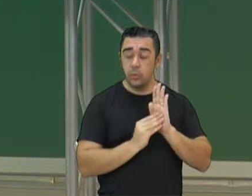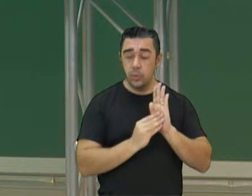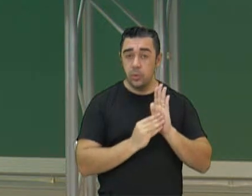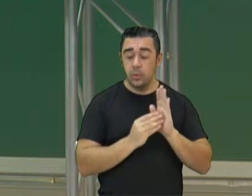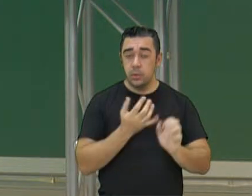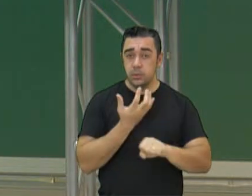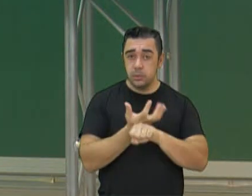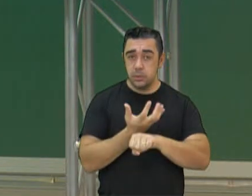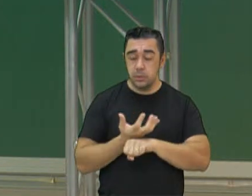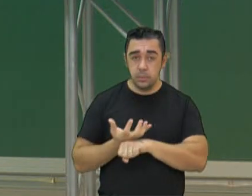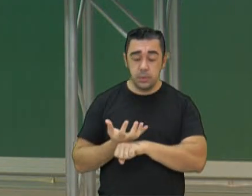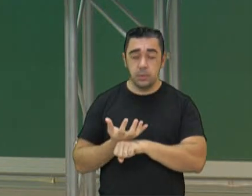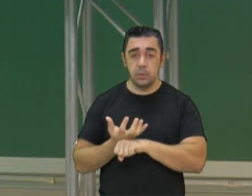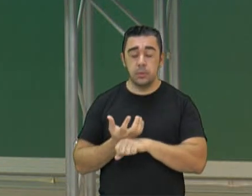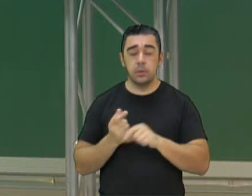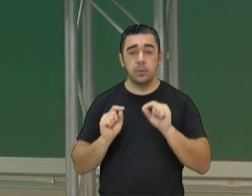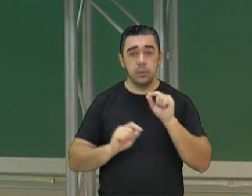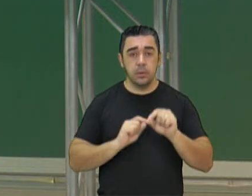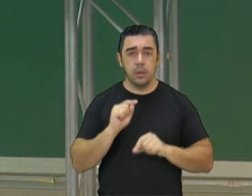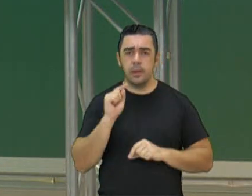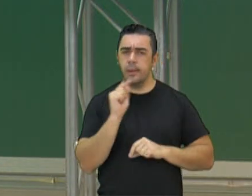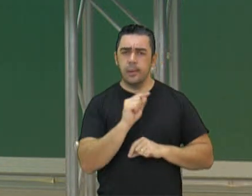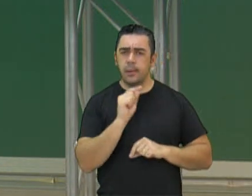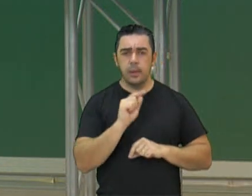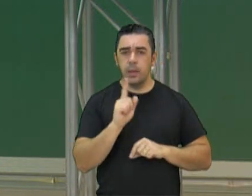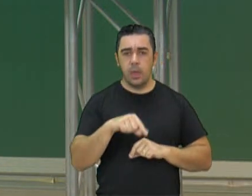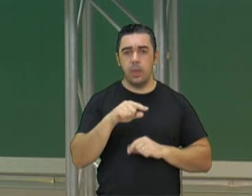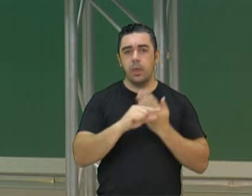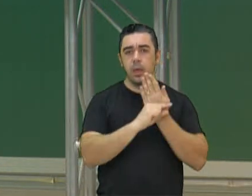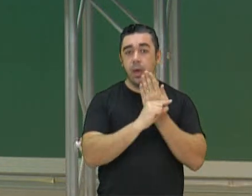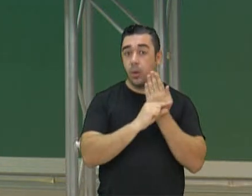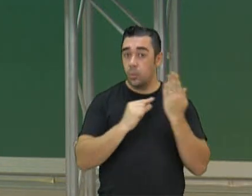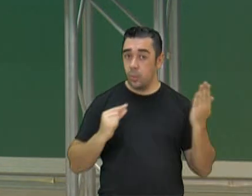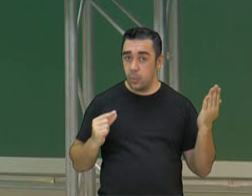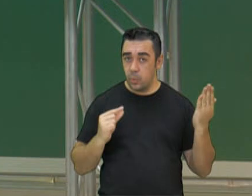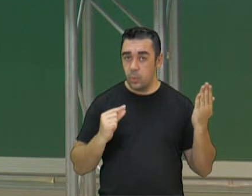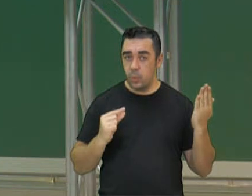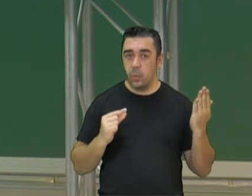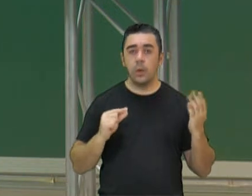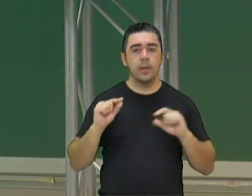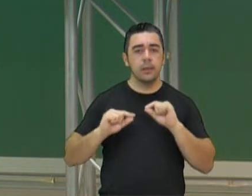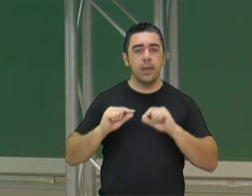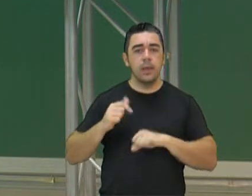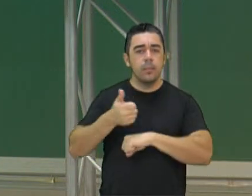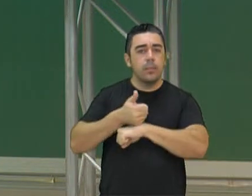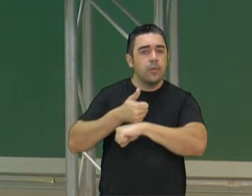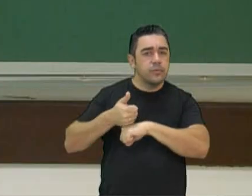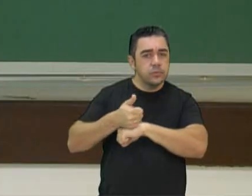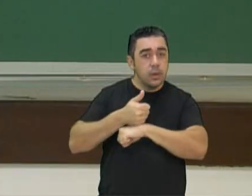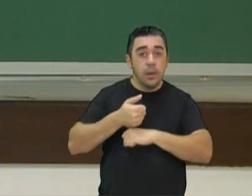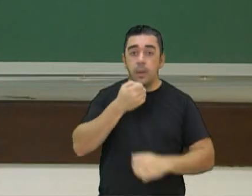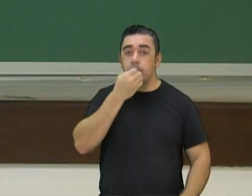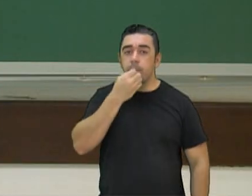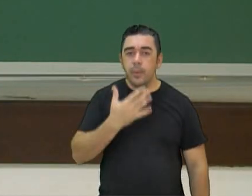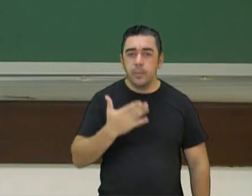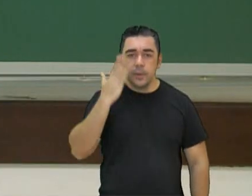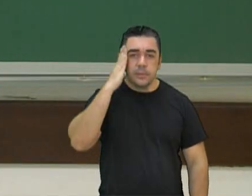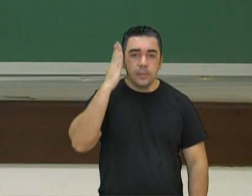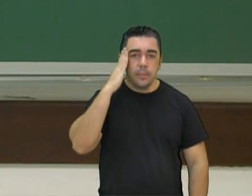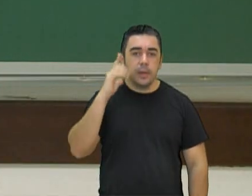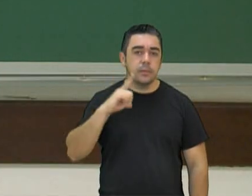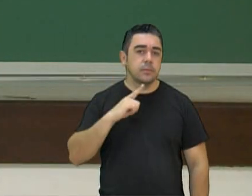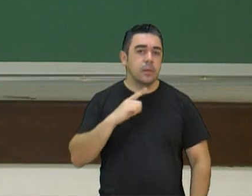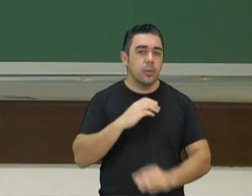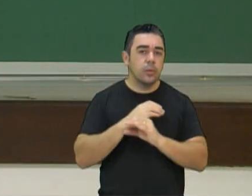disciplinas, a gente tem que buscar lá quem escreveu, geralmente vai estar lá a profissão da pessoa e isso é muito bom para a gente saber se aquilo